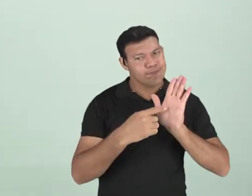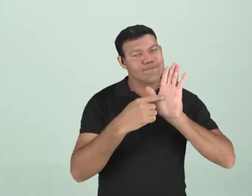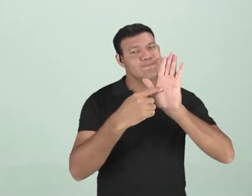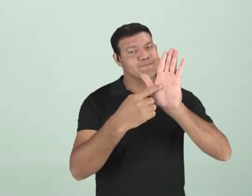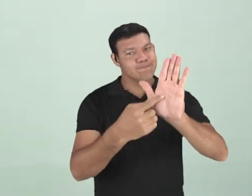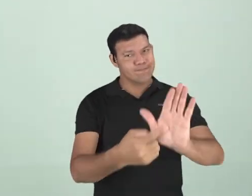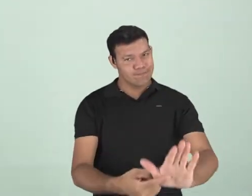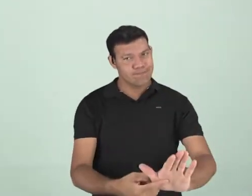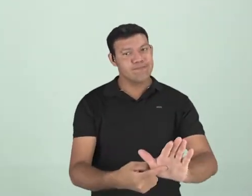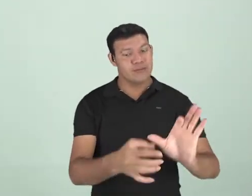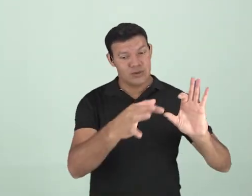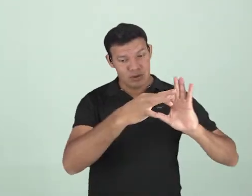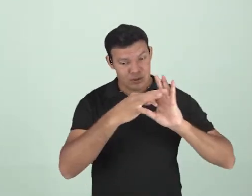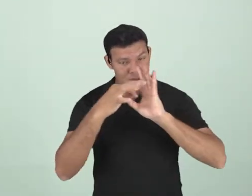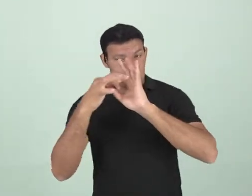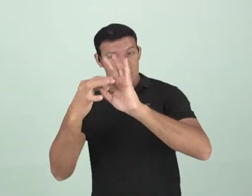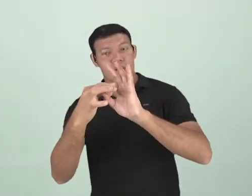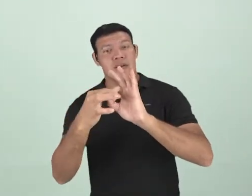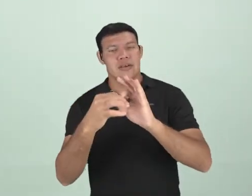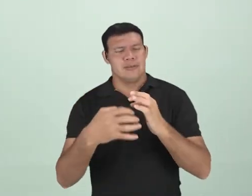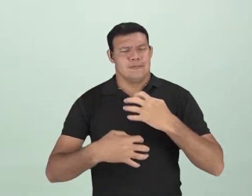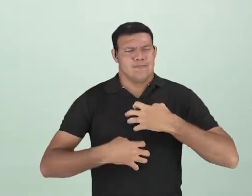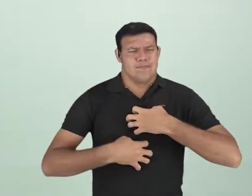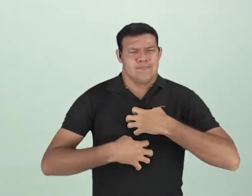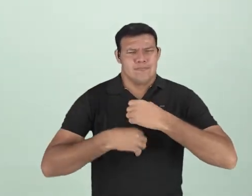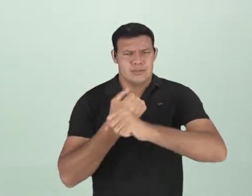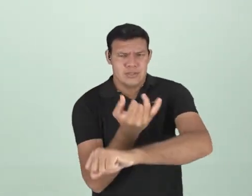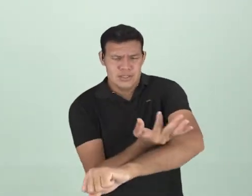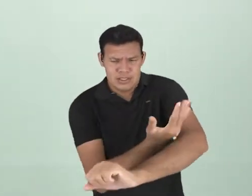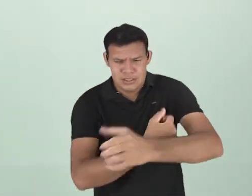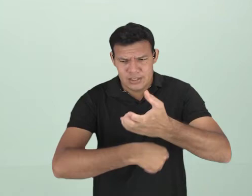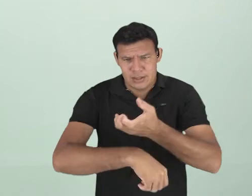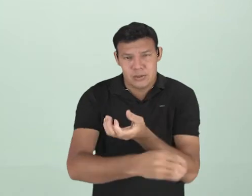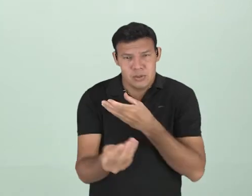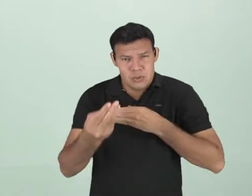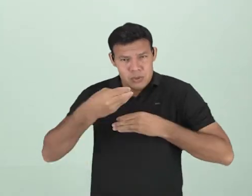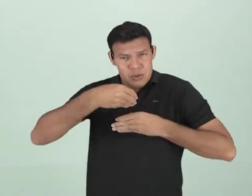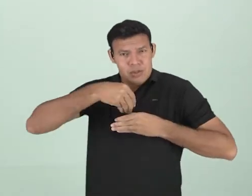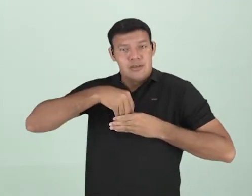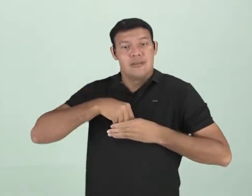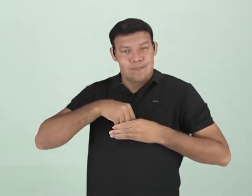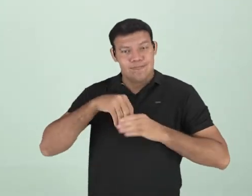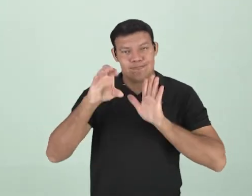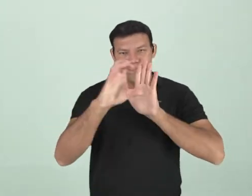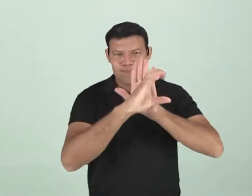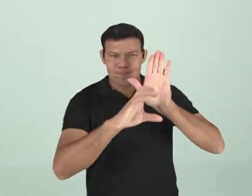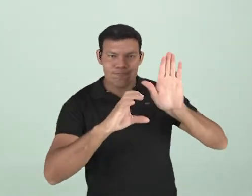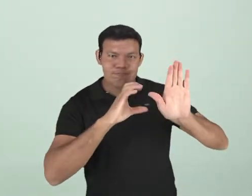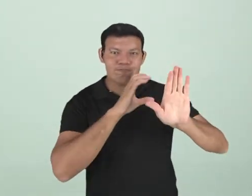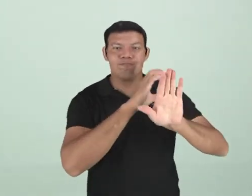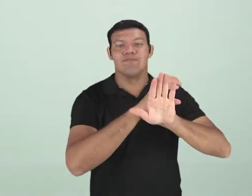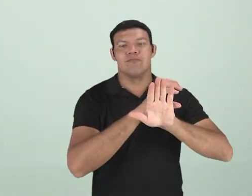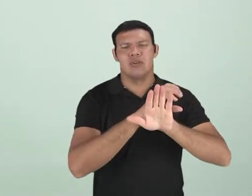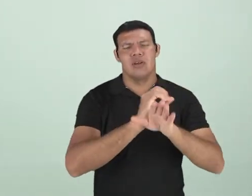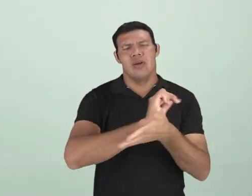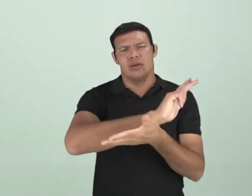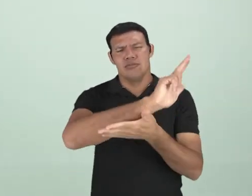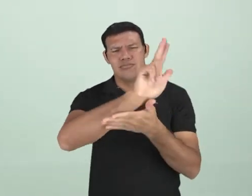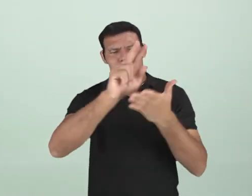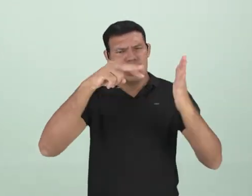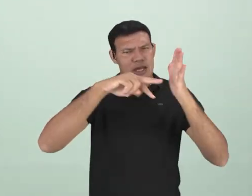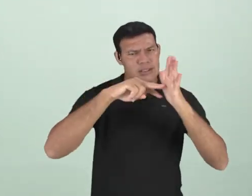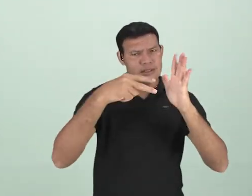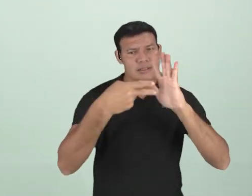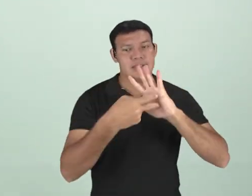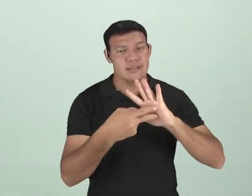além desse contexto emocional, subjetivo, conotativo, de múltiplos significados, ele